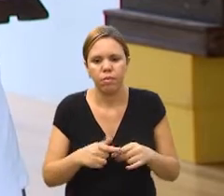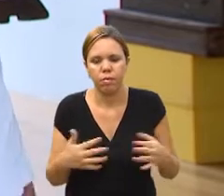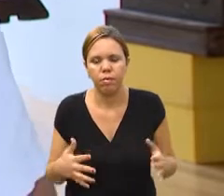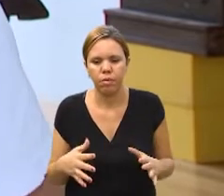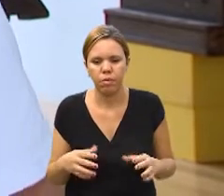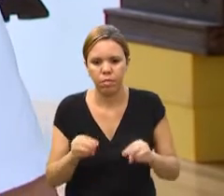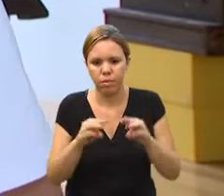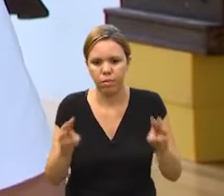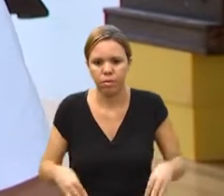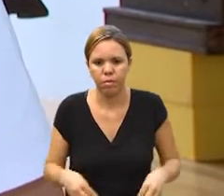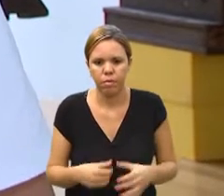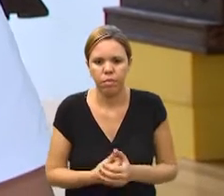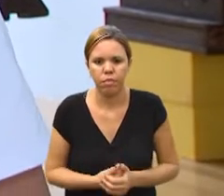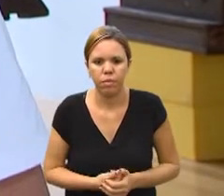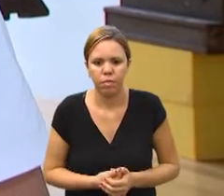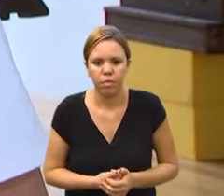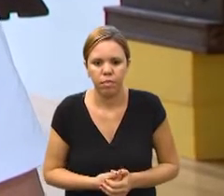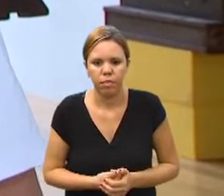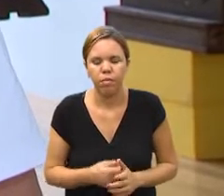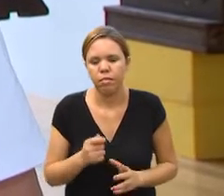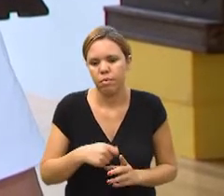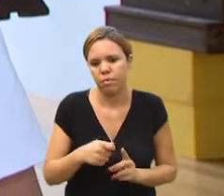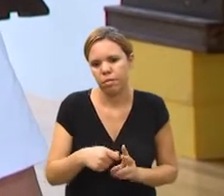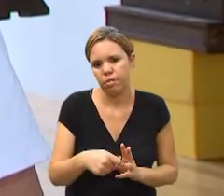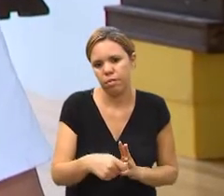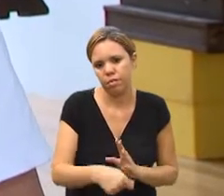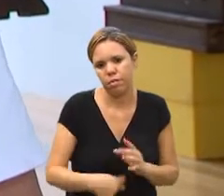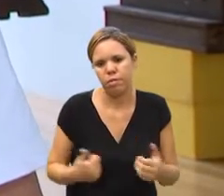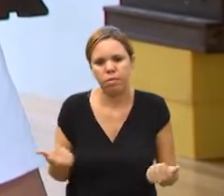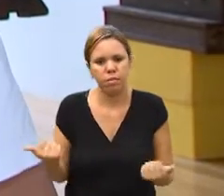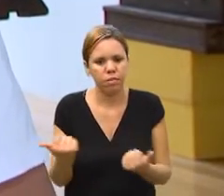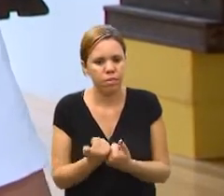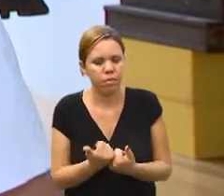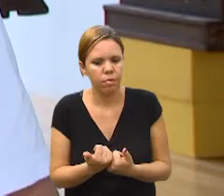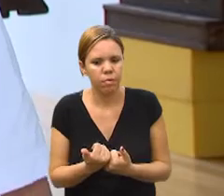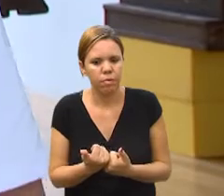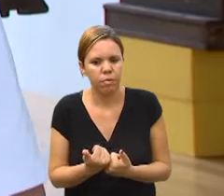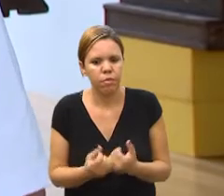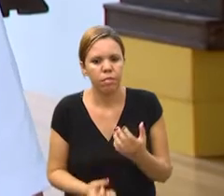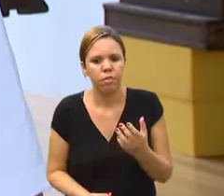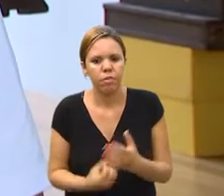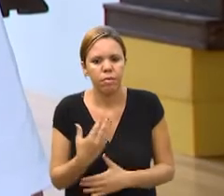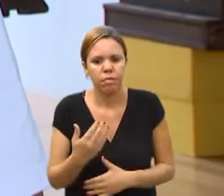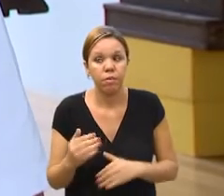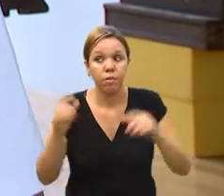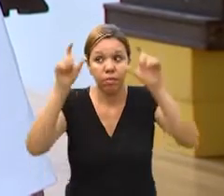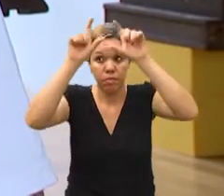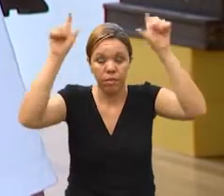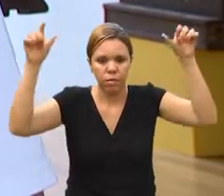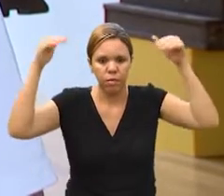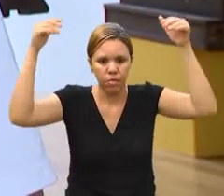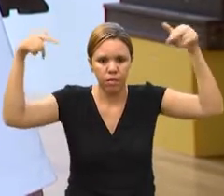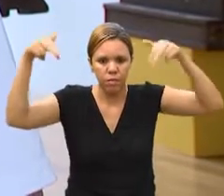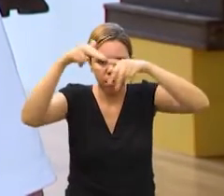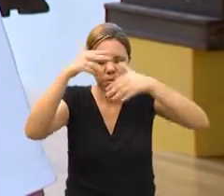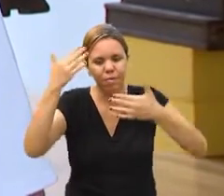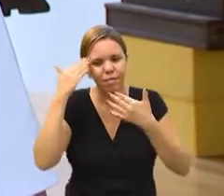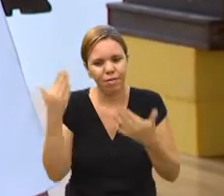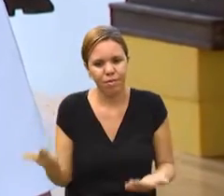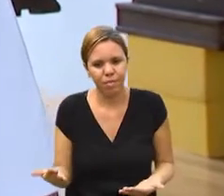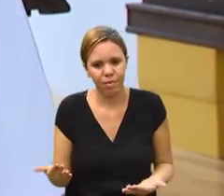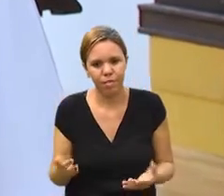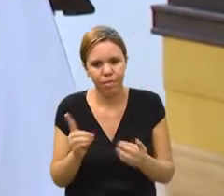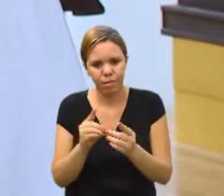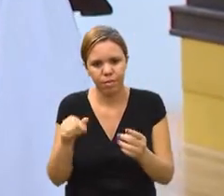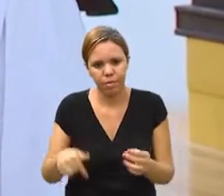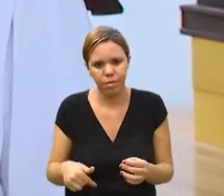do museu, no entanto, mês a mês nós substituímos as exposições que ocorrem no piso superior. Então tá bom, Américo, muito obrigado por